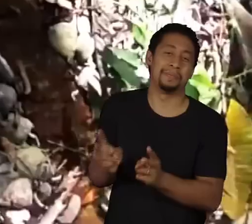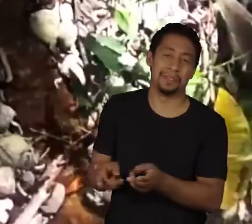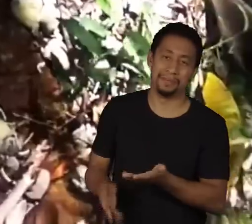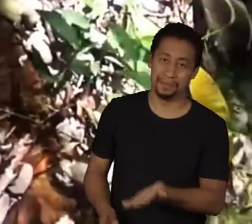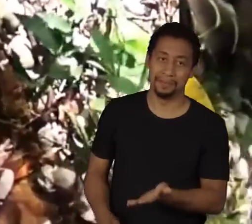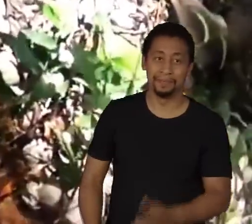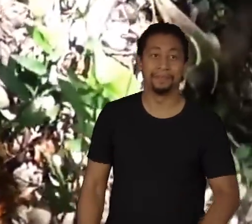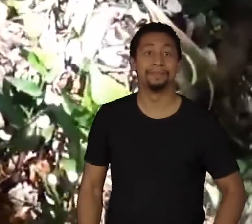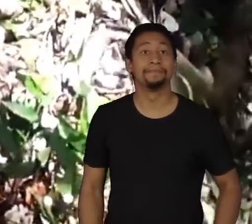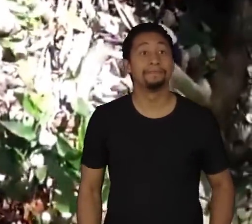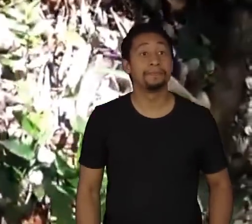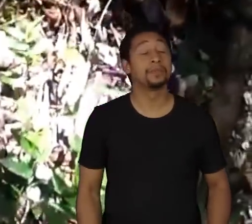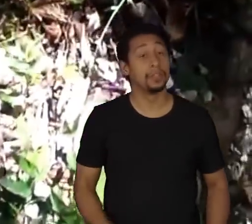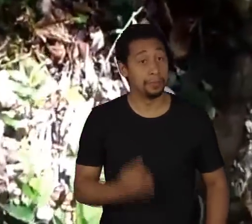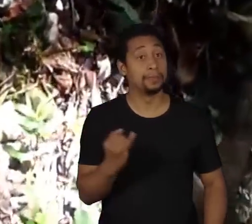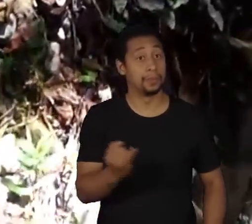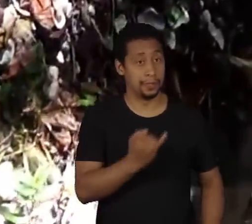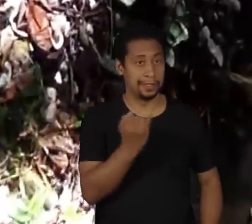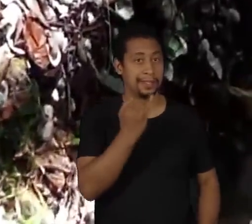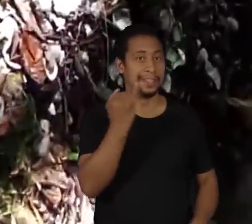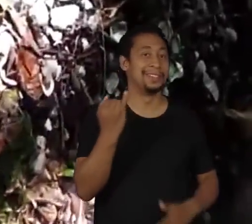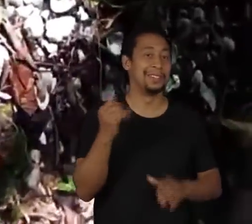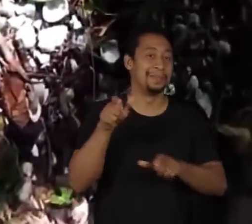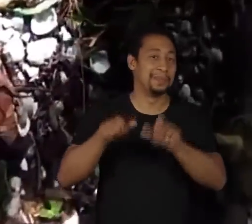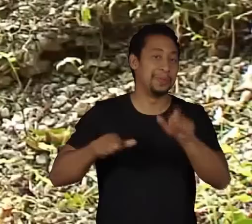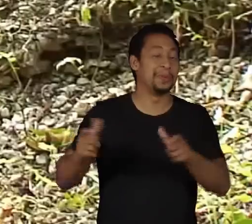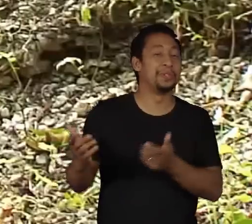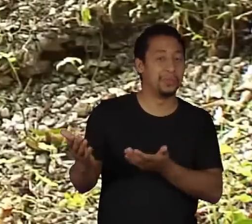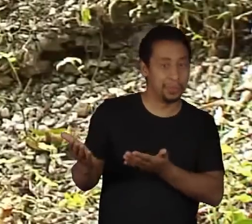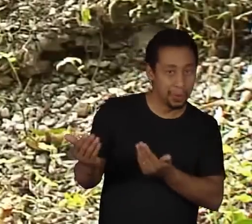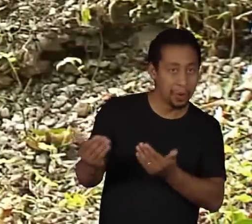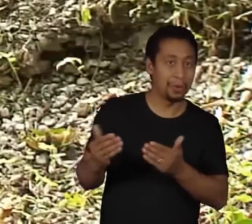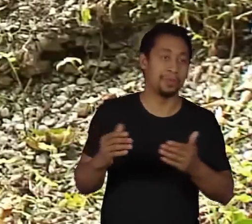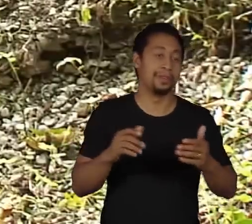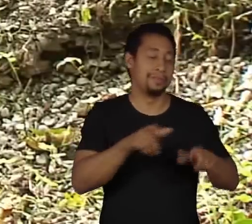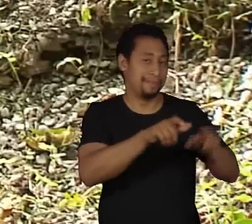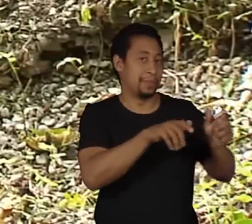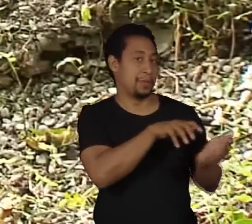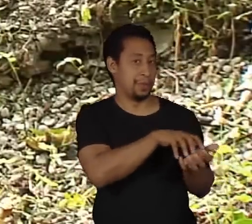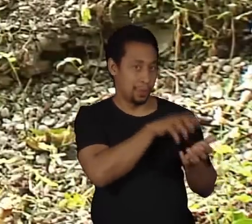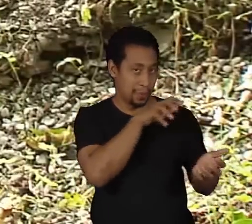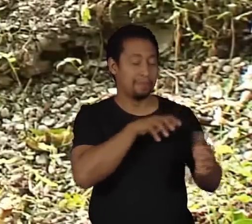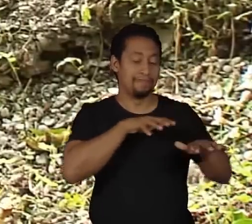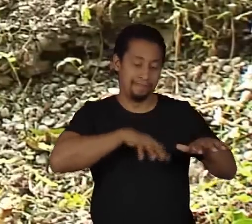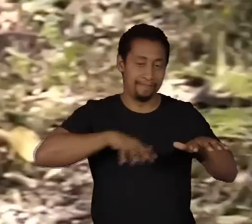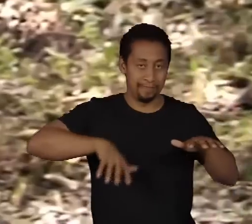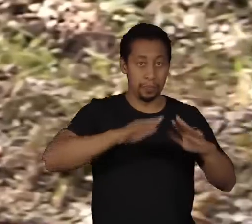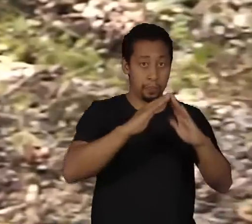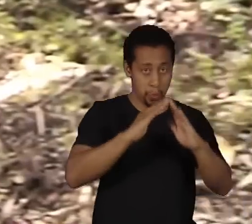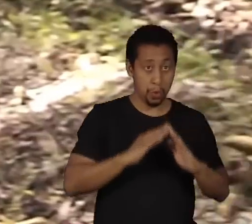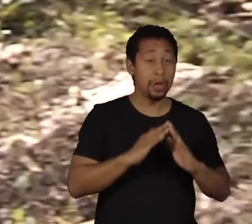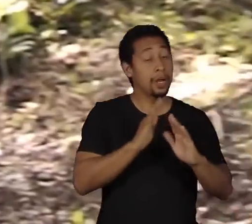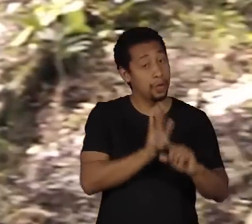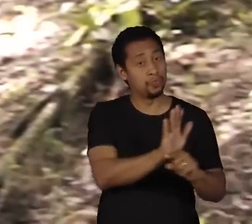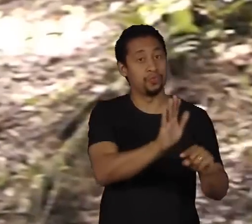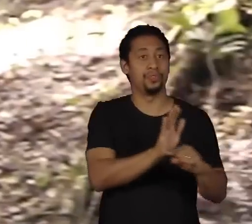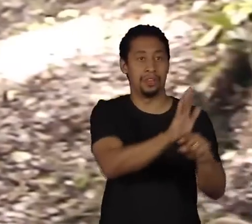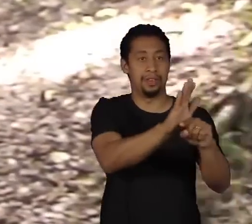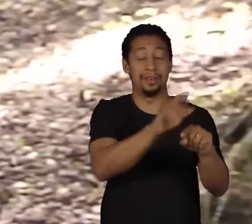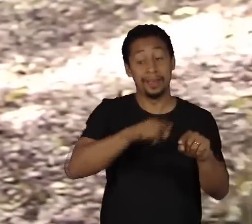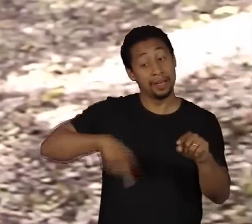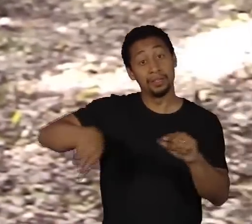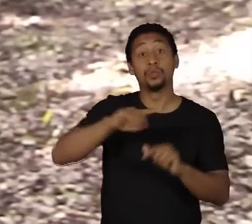É fundamental a participação dos jovens e idosos das comunidades do entorno. Eles sabem onde estão os